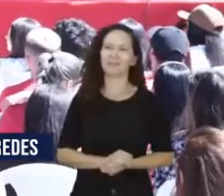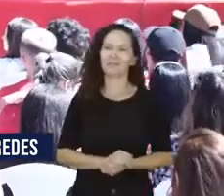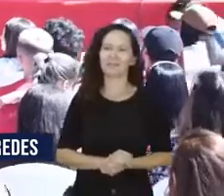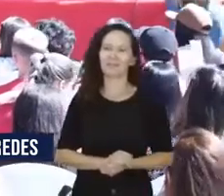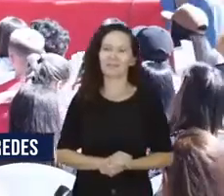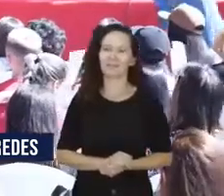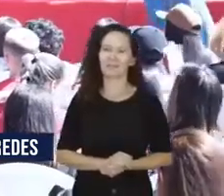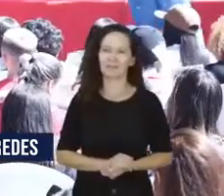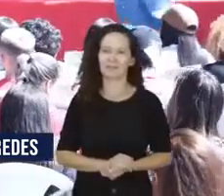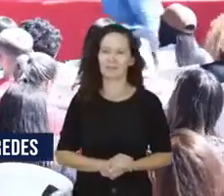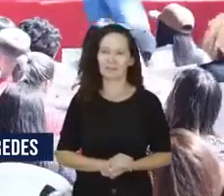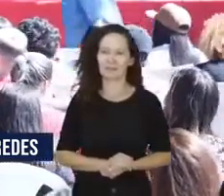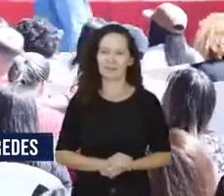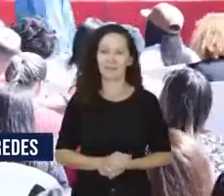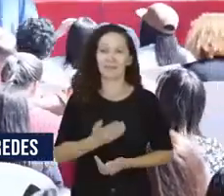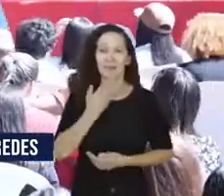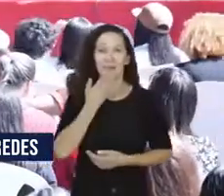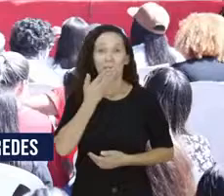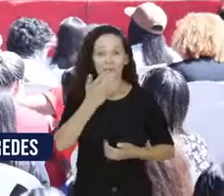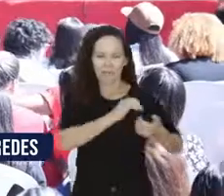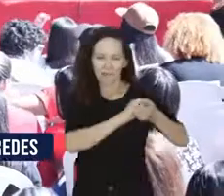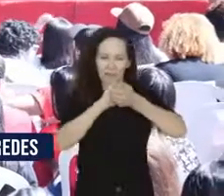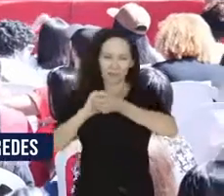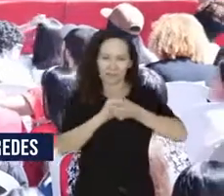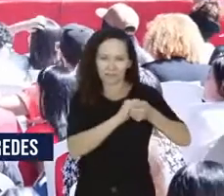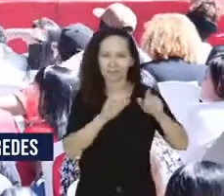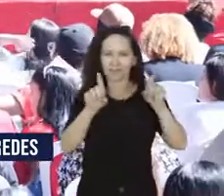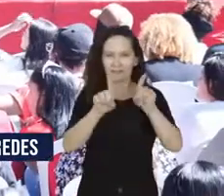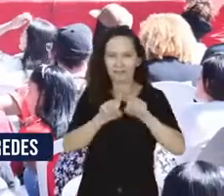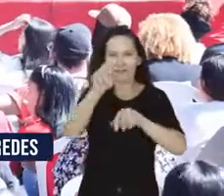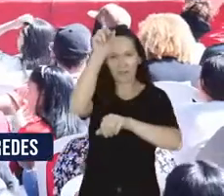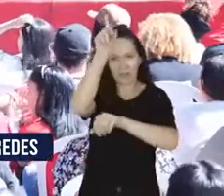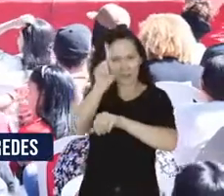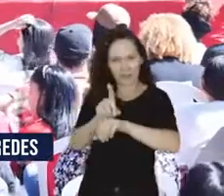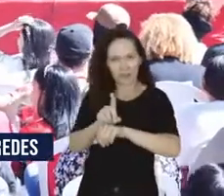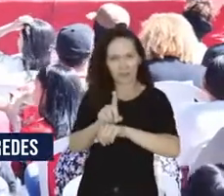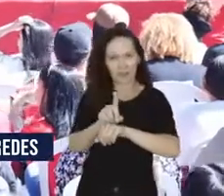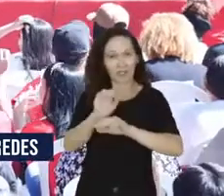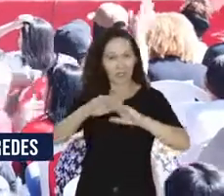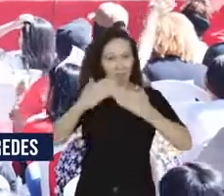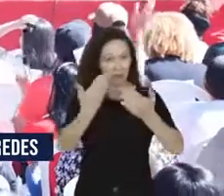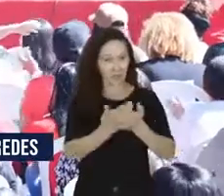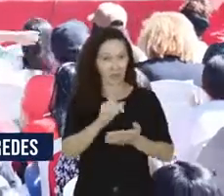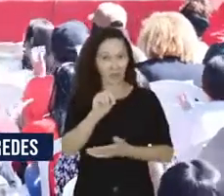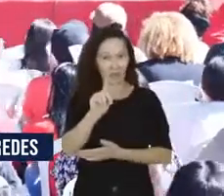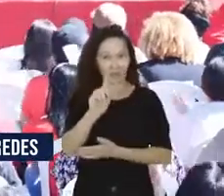Queria pedir uma salva de palmas também para a diretora do Gonzaguinha, a senhora Marília.